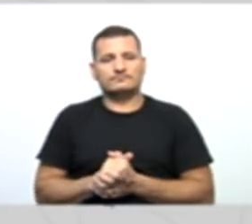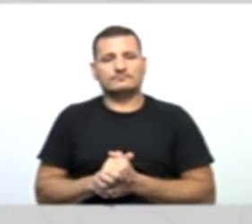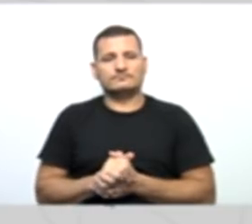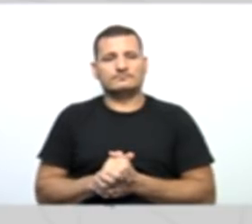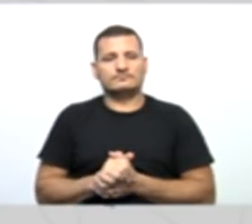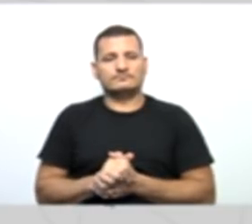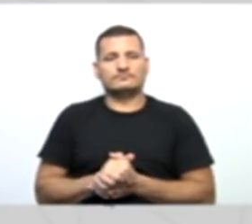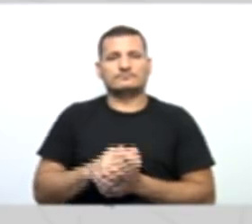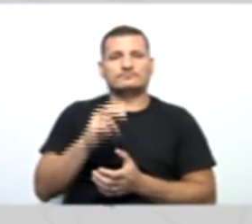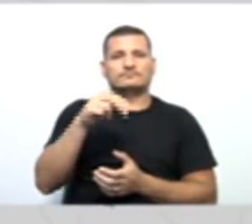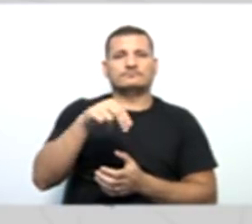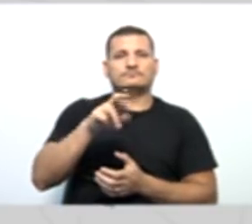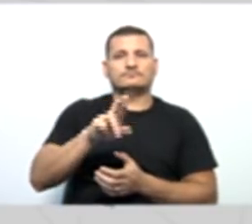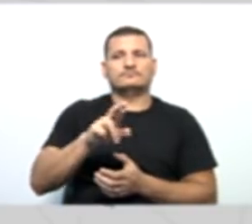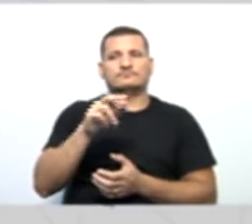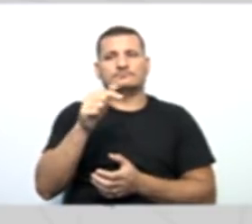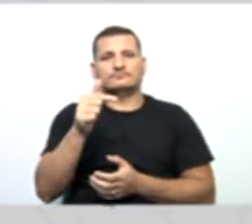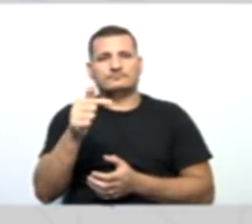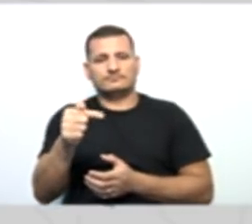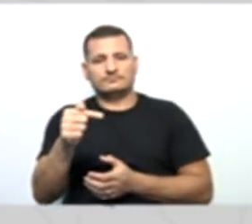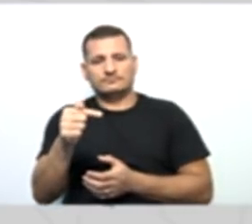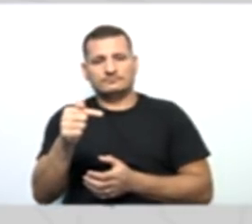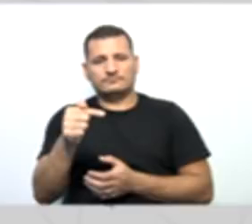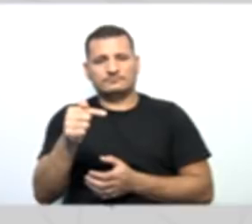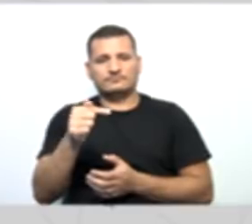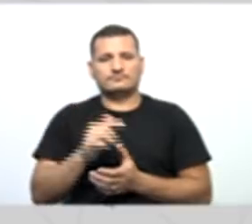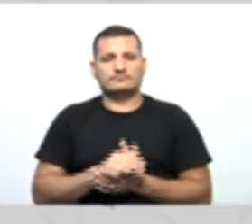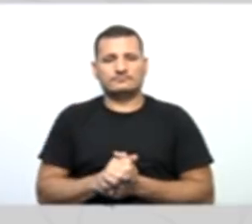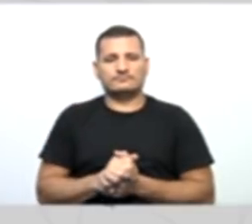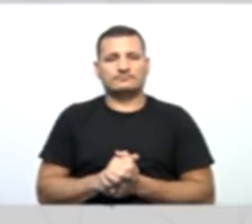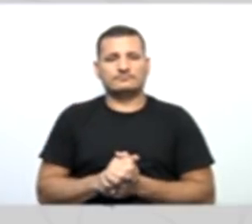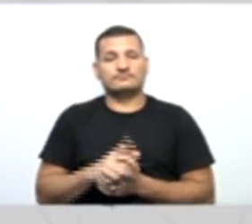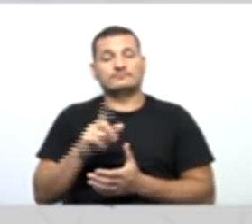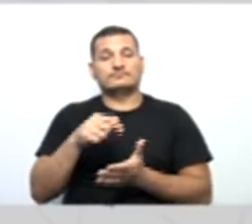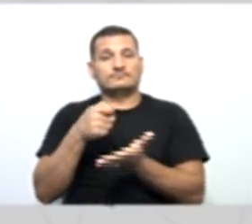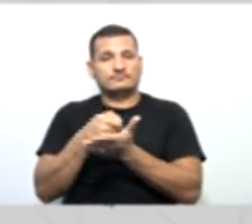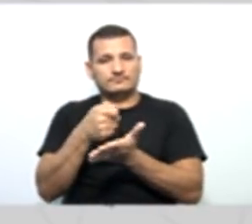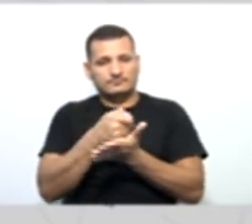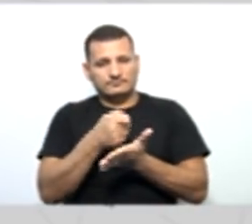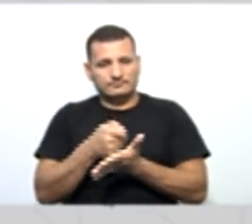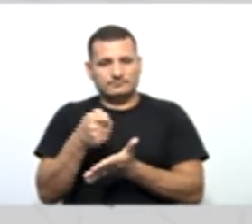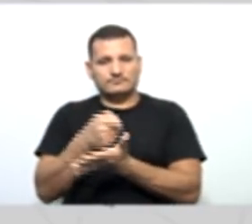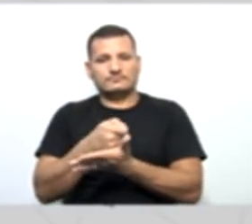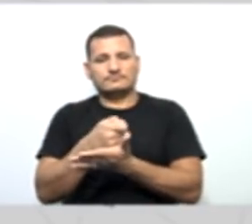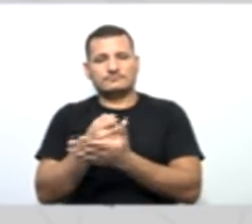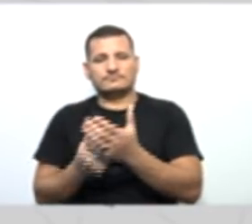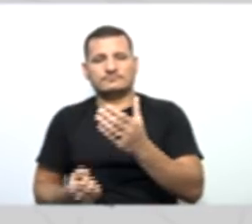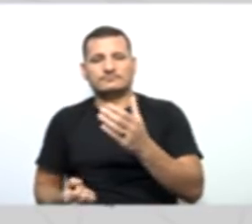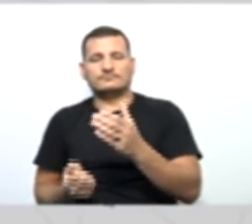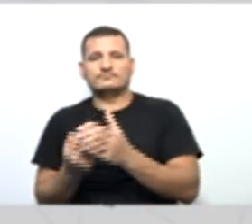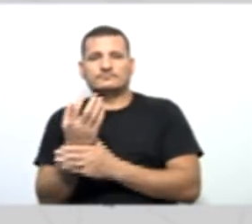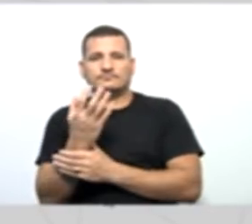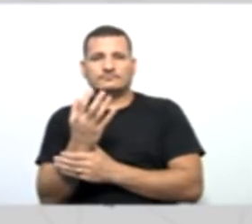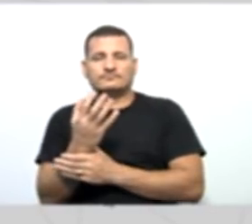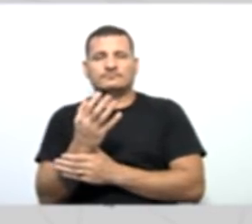Emprego. NR7, olha que coisa maravilhosa, diz respeito à obrigatoriedade de implementação de um programa de controle